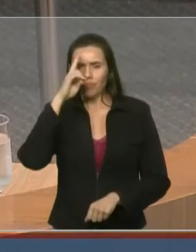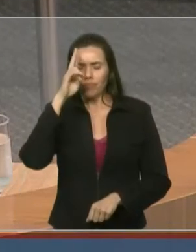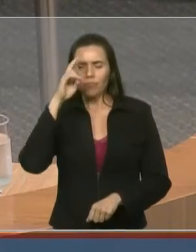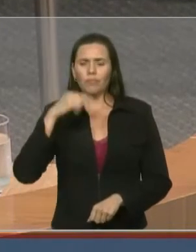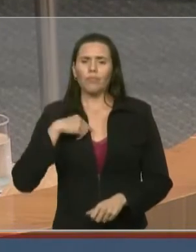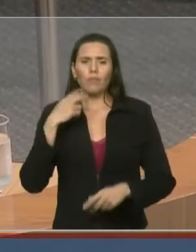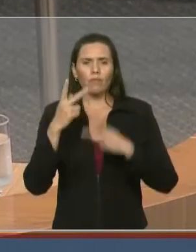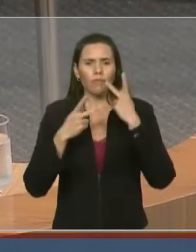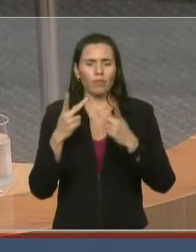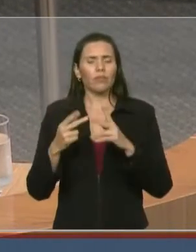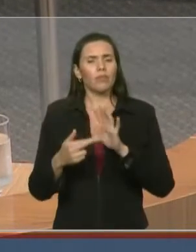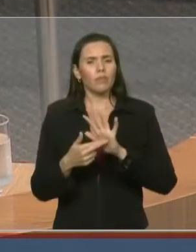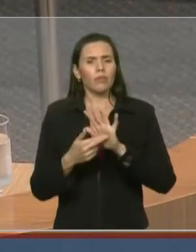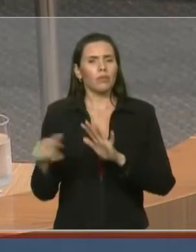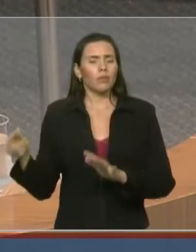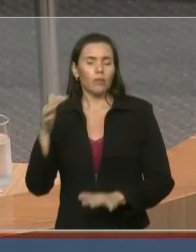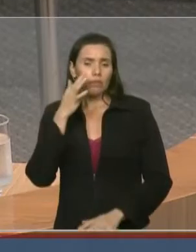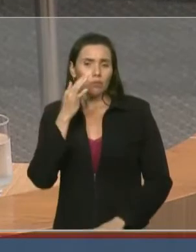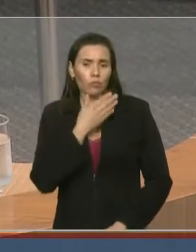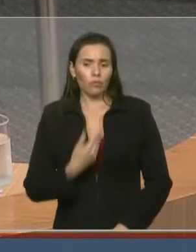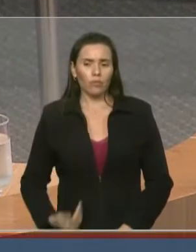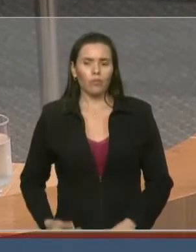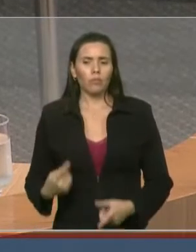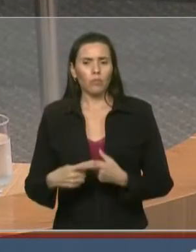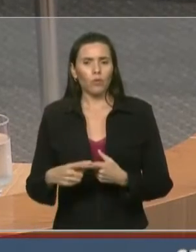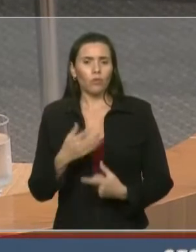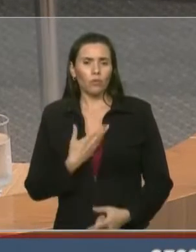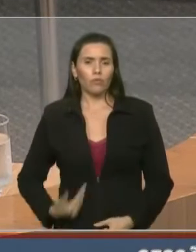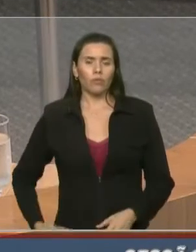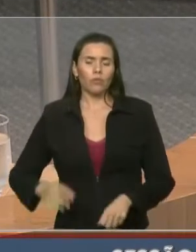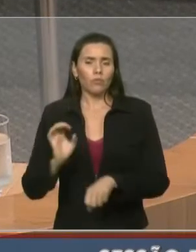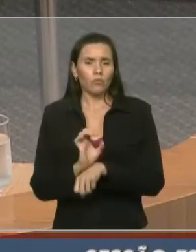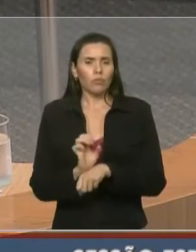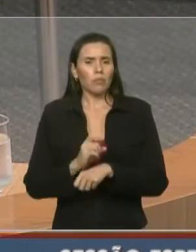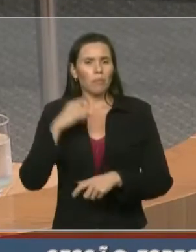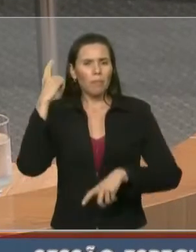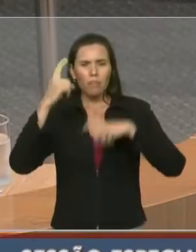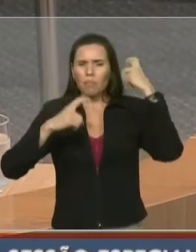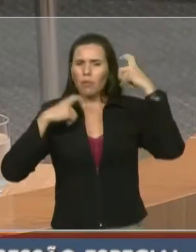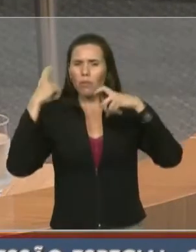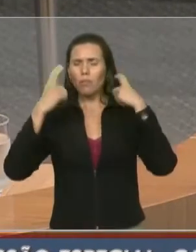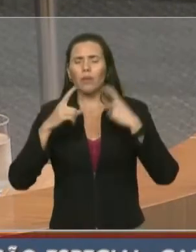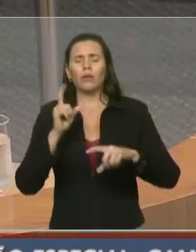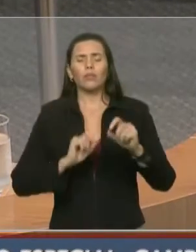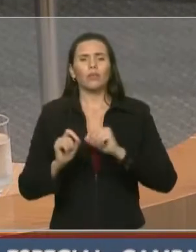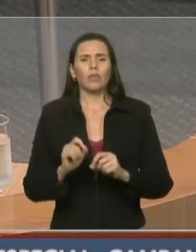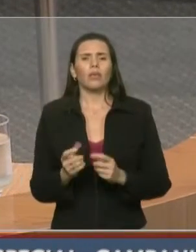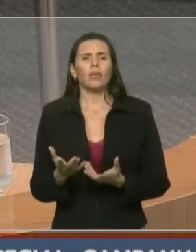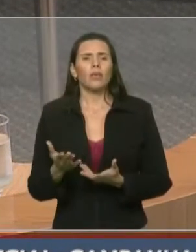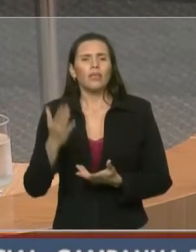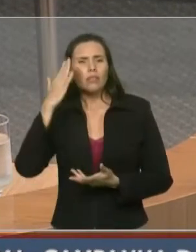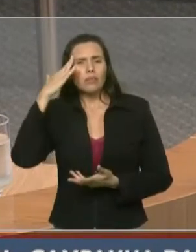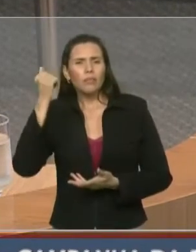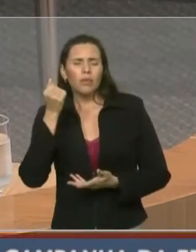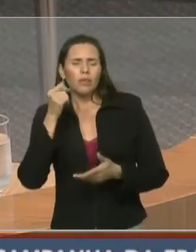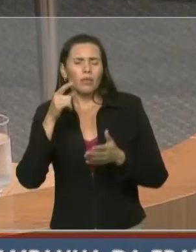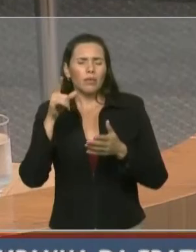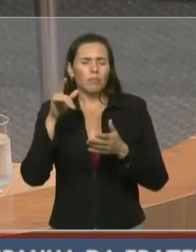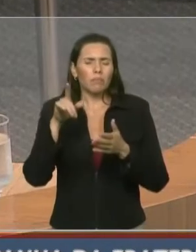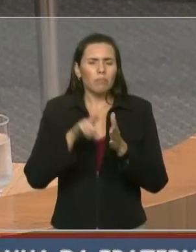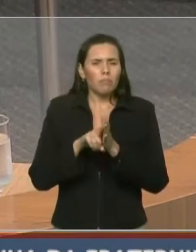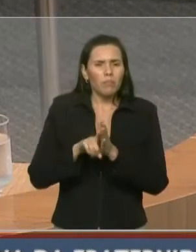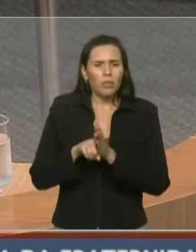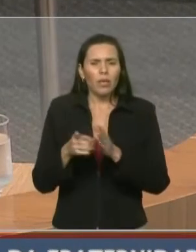governador Flávio Dino, porque uma das preocupações do governo do Estado tem sido exatamente de como é que se enfrenta as desigualdades no nosso